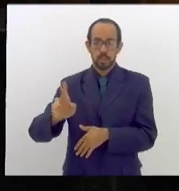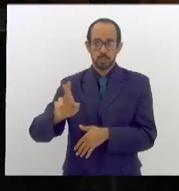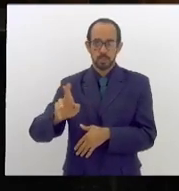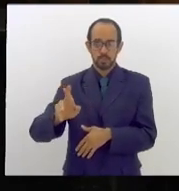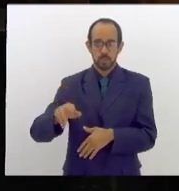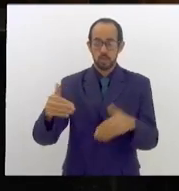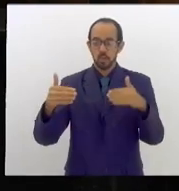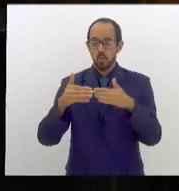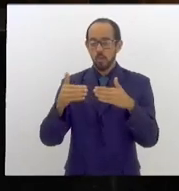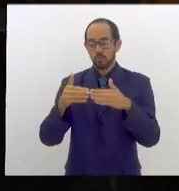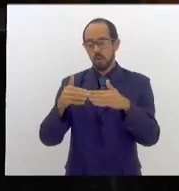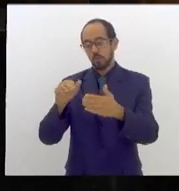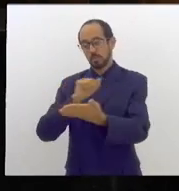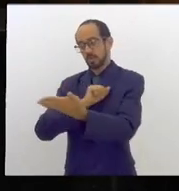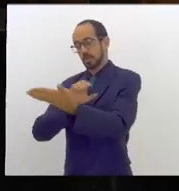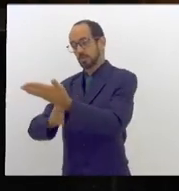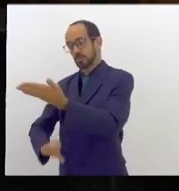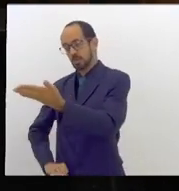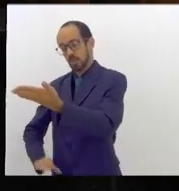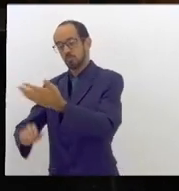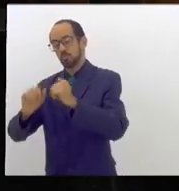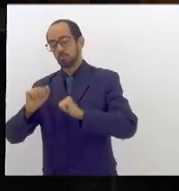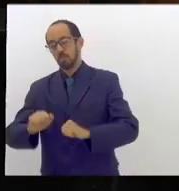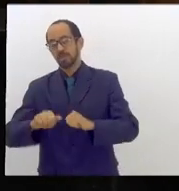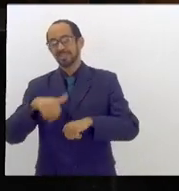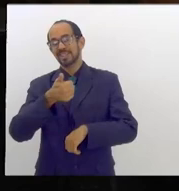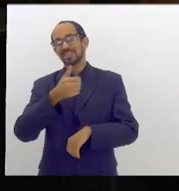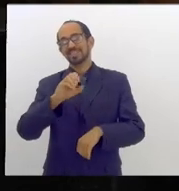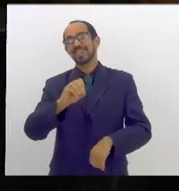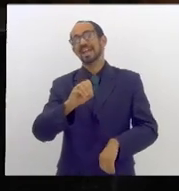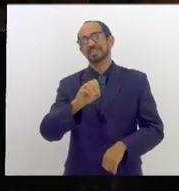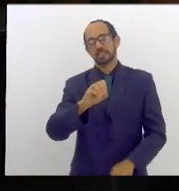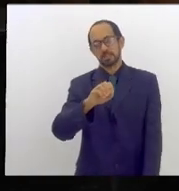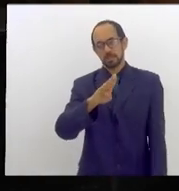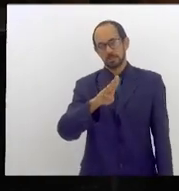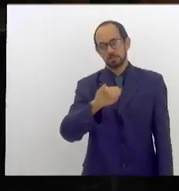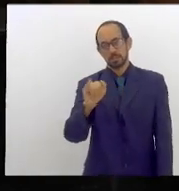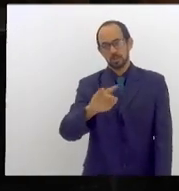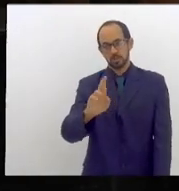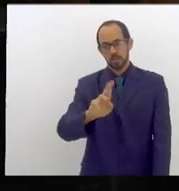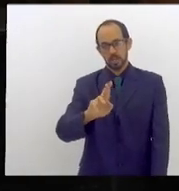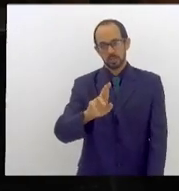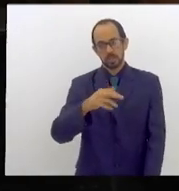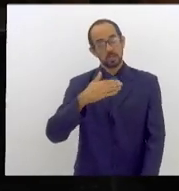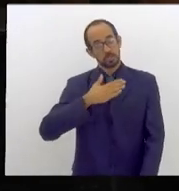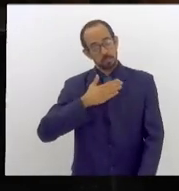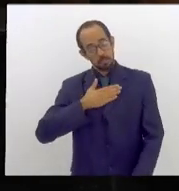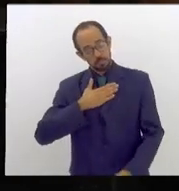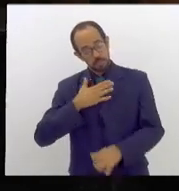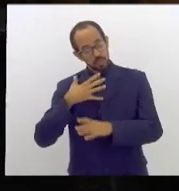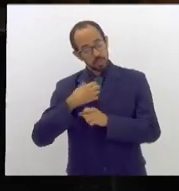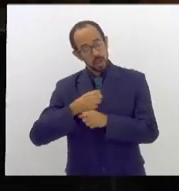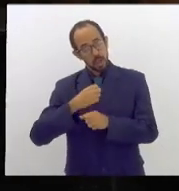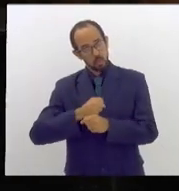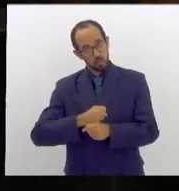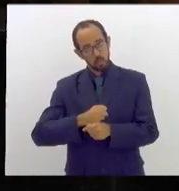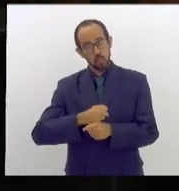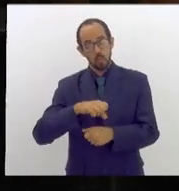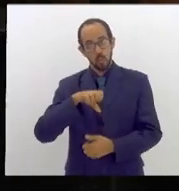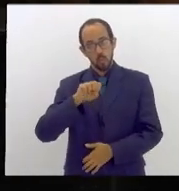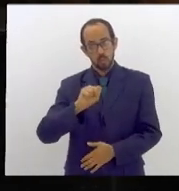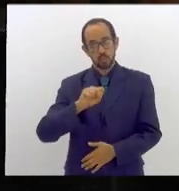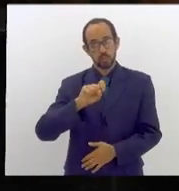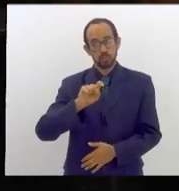Siciliano pode ser de 10 milhões e segundo as minhas estimativas de